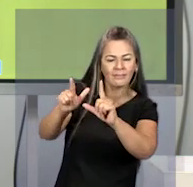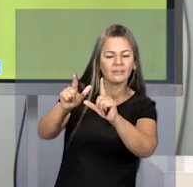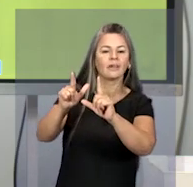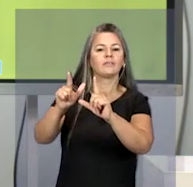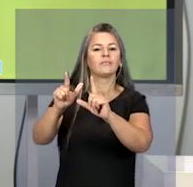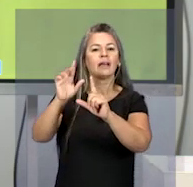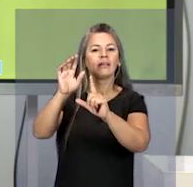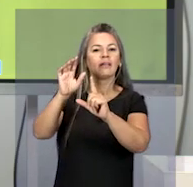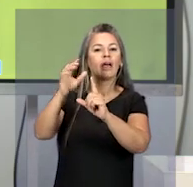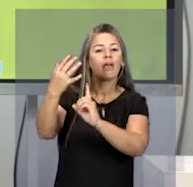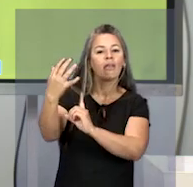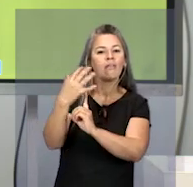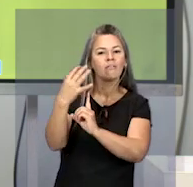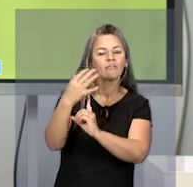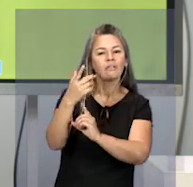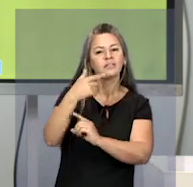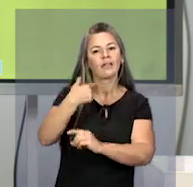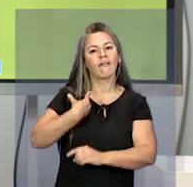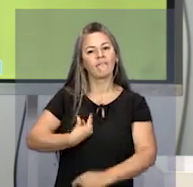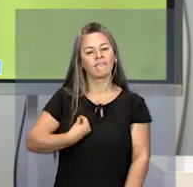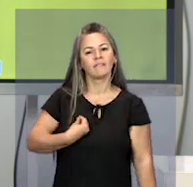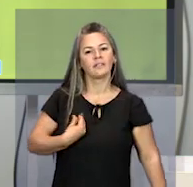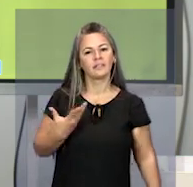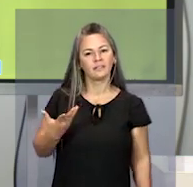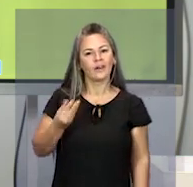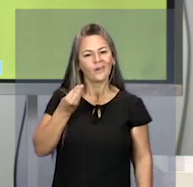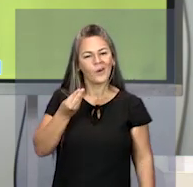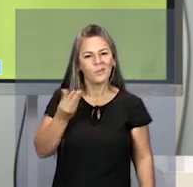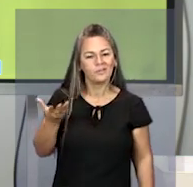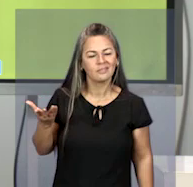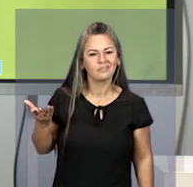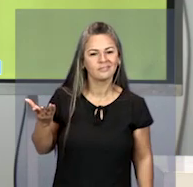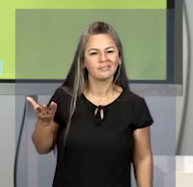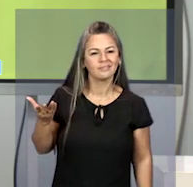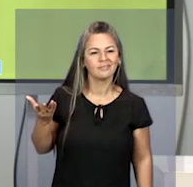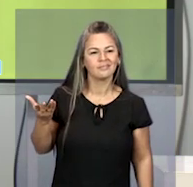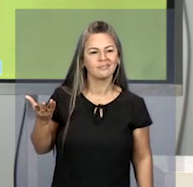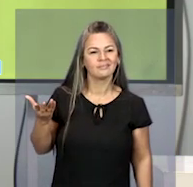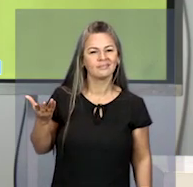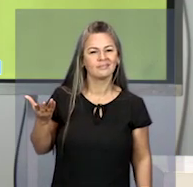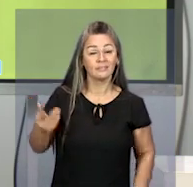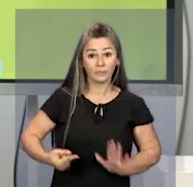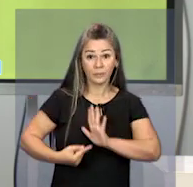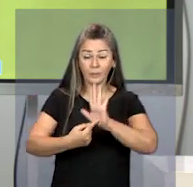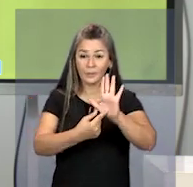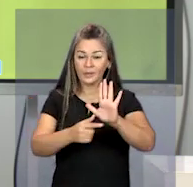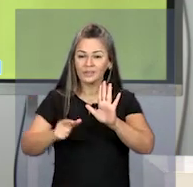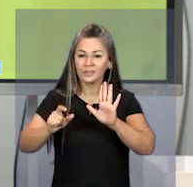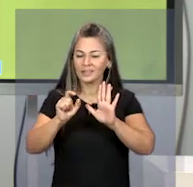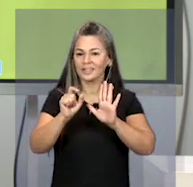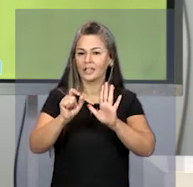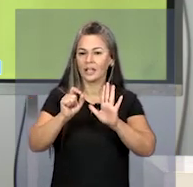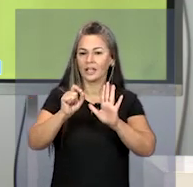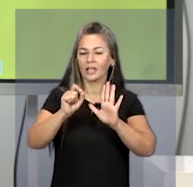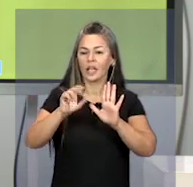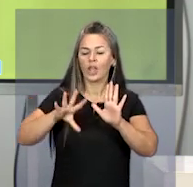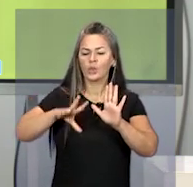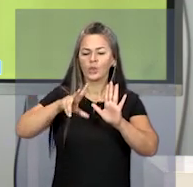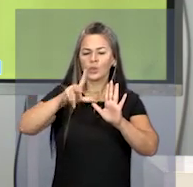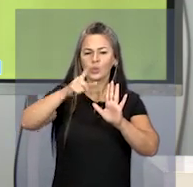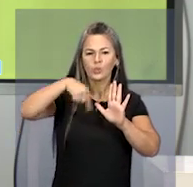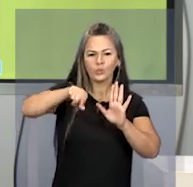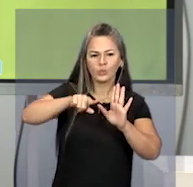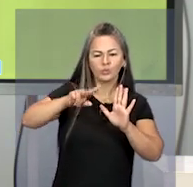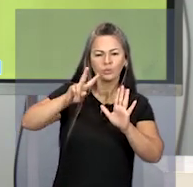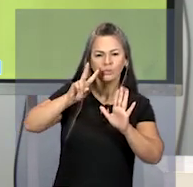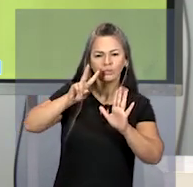mudar um contexto, como é que ela pode mudar a forma de agir de um povo. Isso tudo mostra pra gente que tudo que vemos, o cinema, ele é